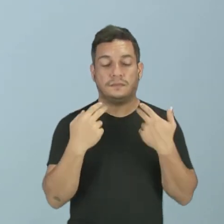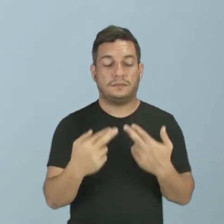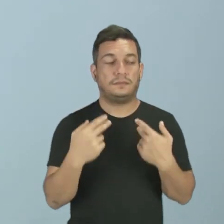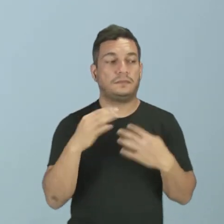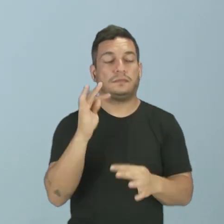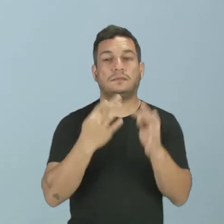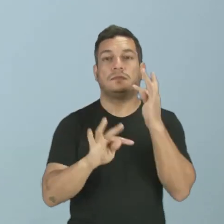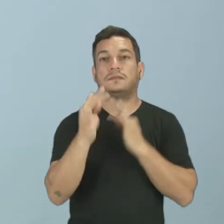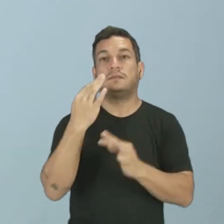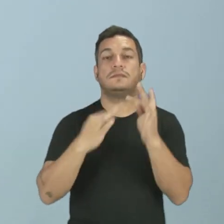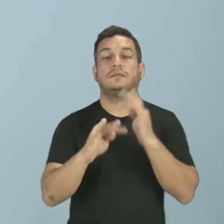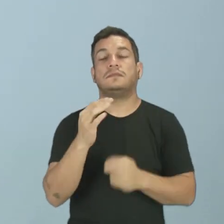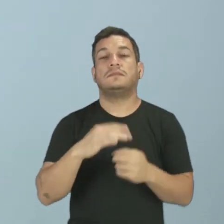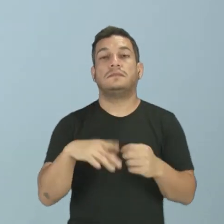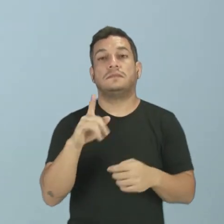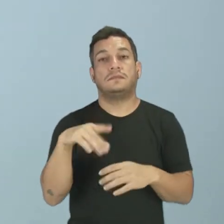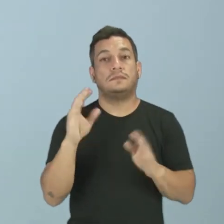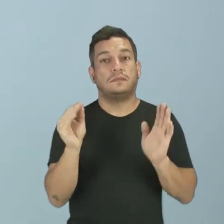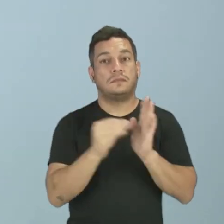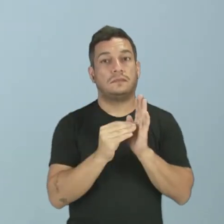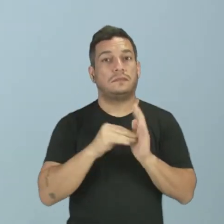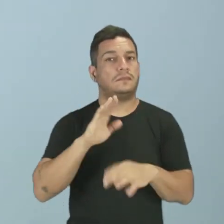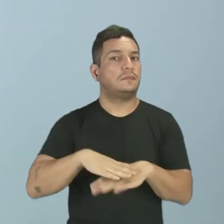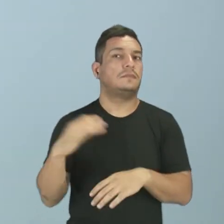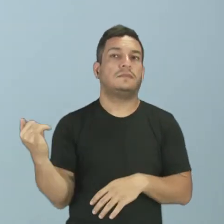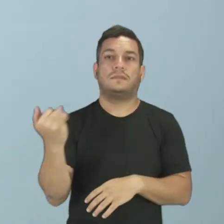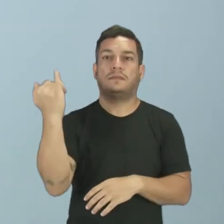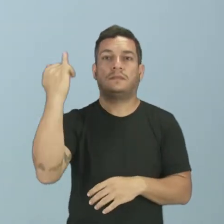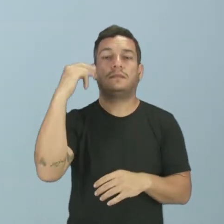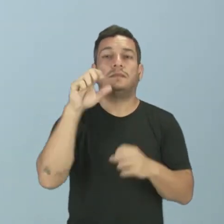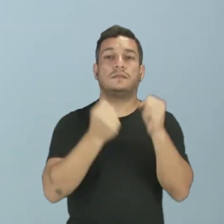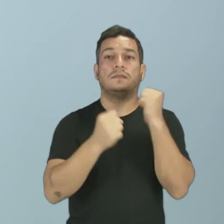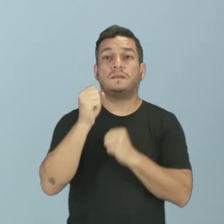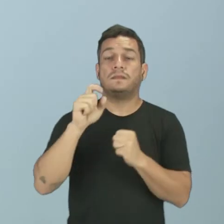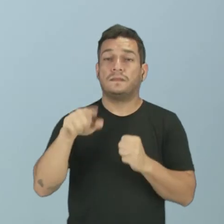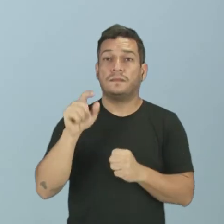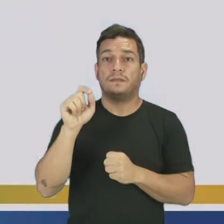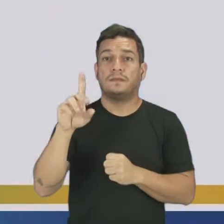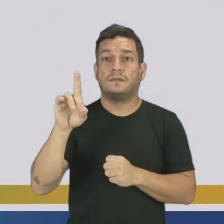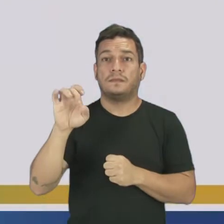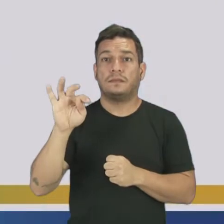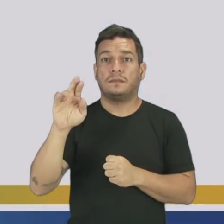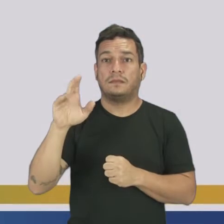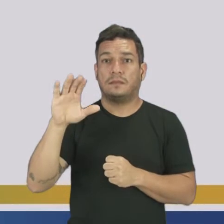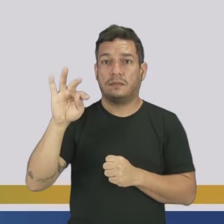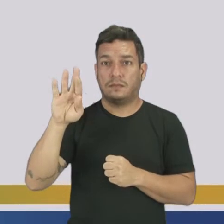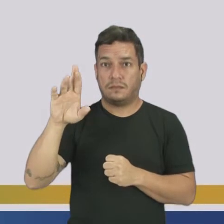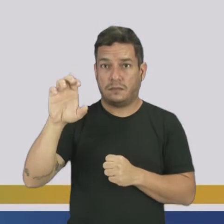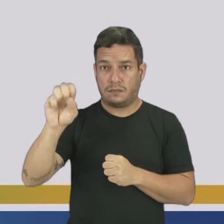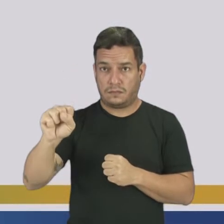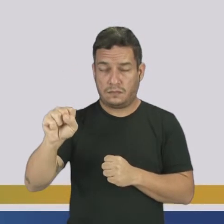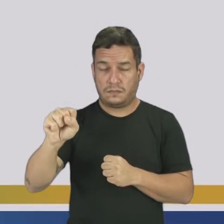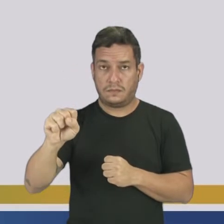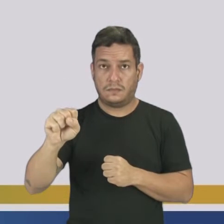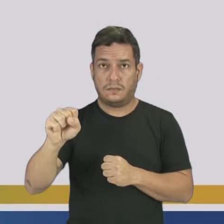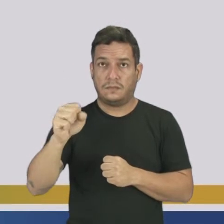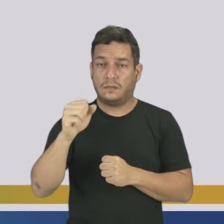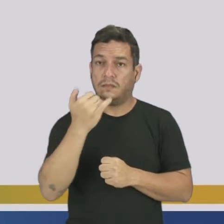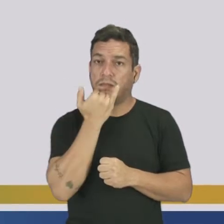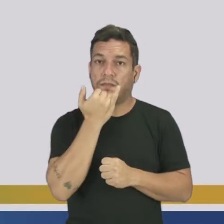e tecnologia. Então, uma das aplicações mais importantes para a indústria são os detectores utilizados